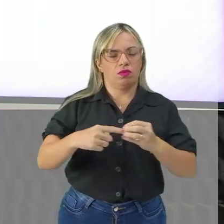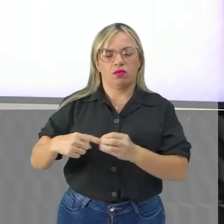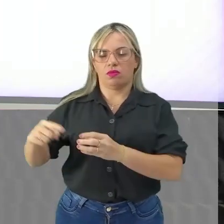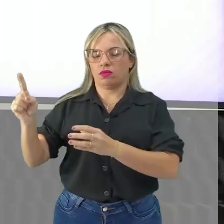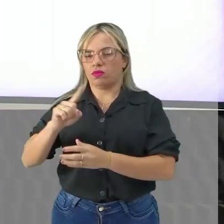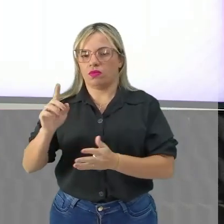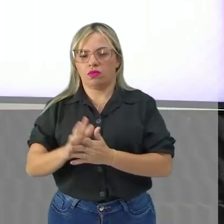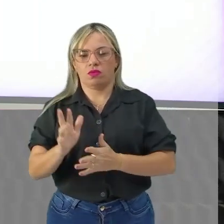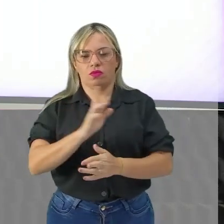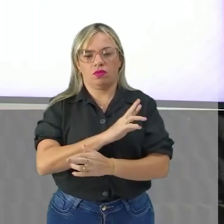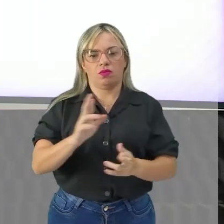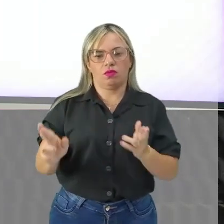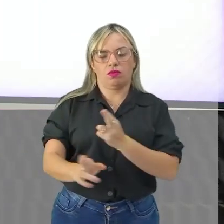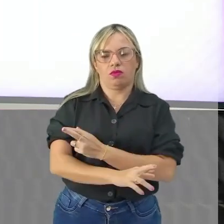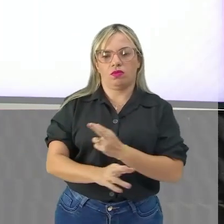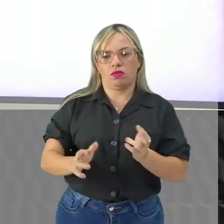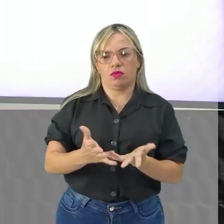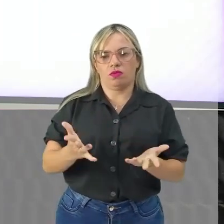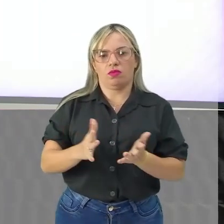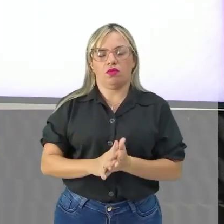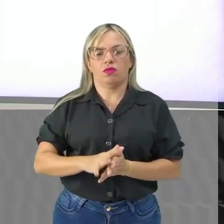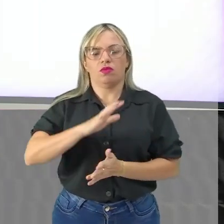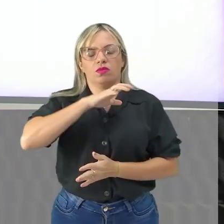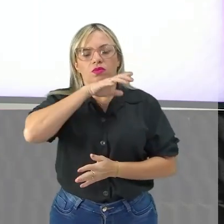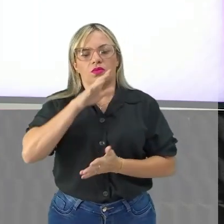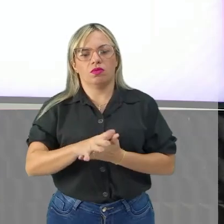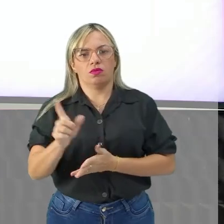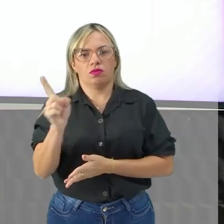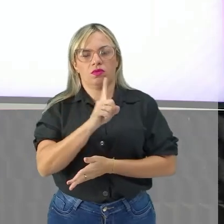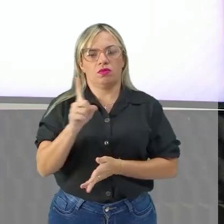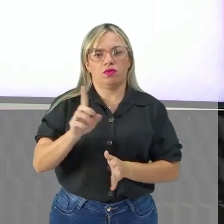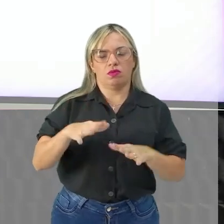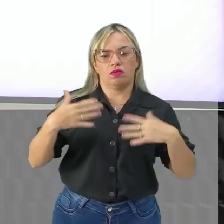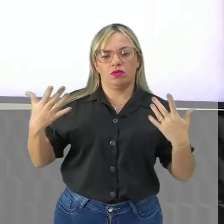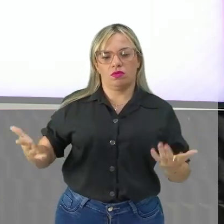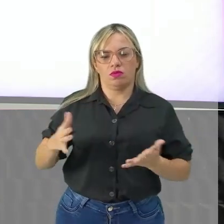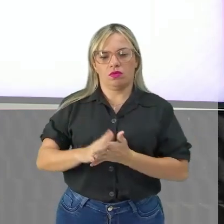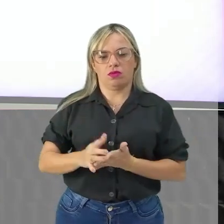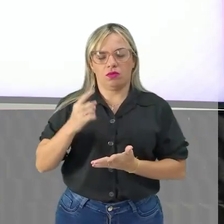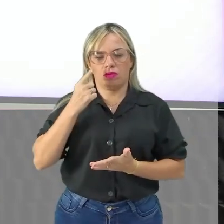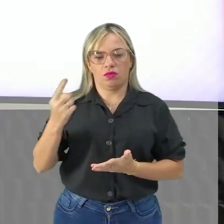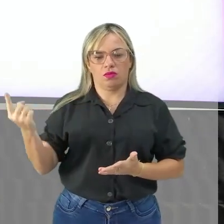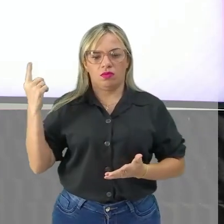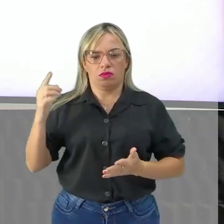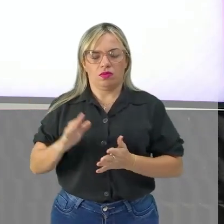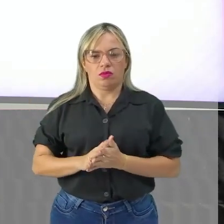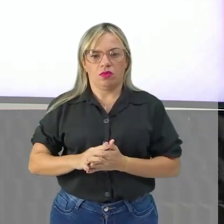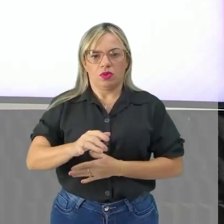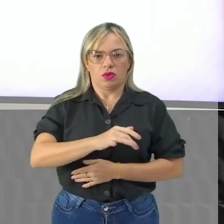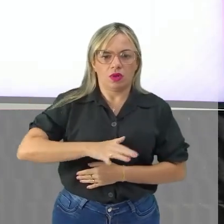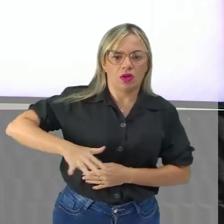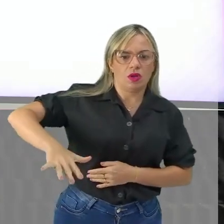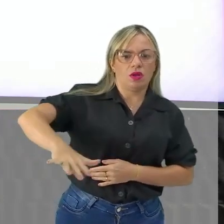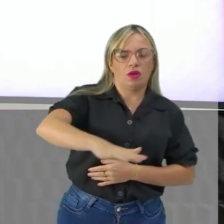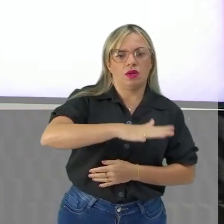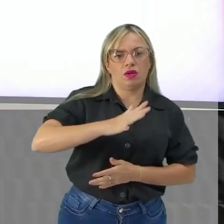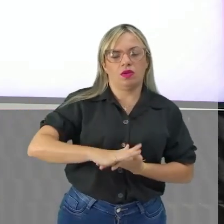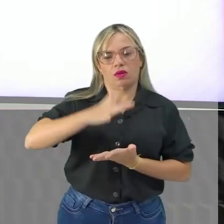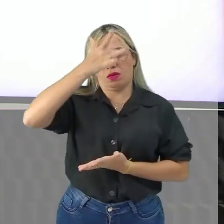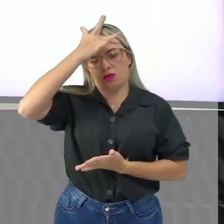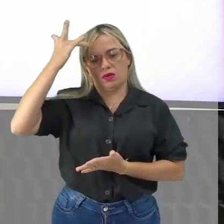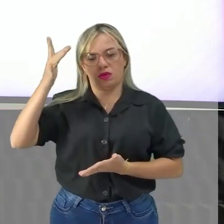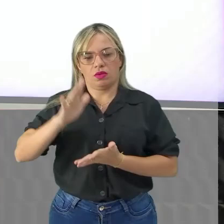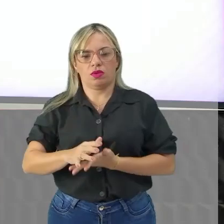à transmissão de animal, né, não é algo que é uma coisa que circula entre humanos, né, a